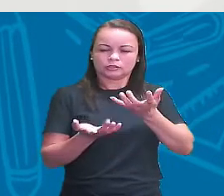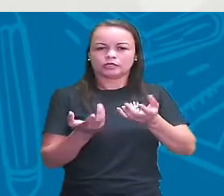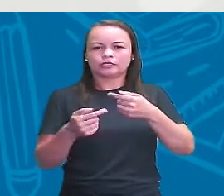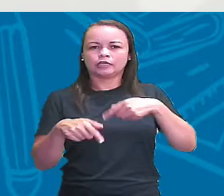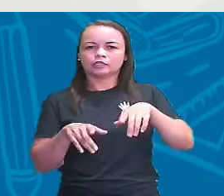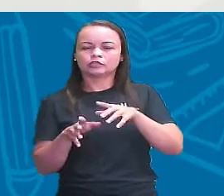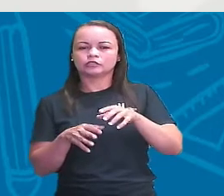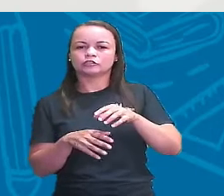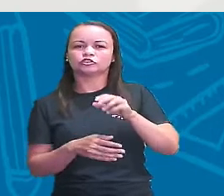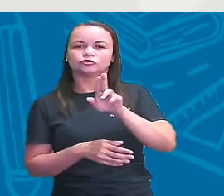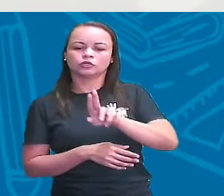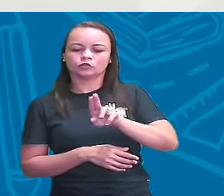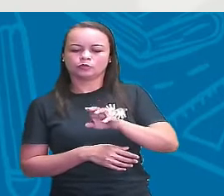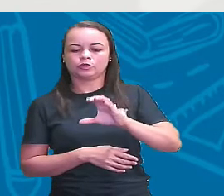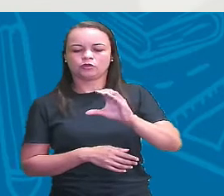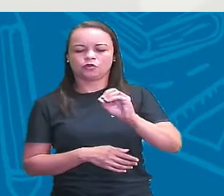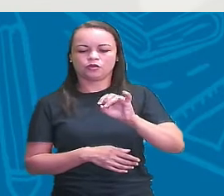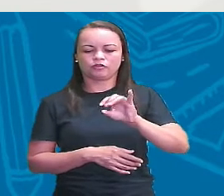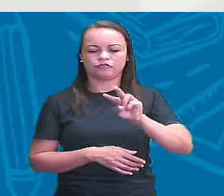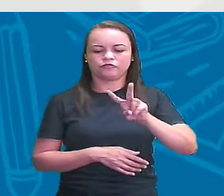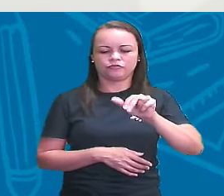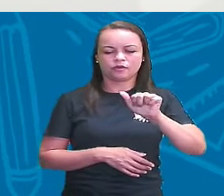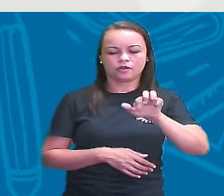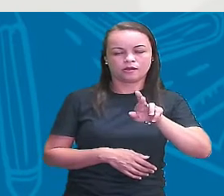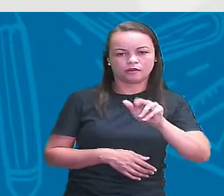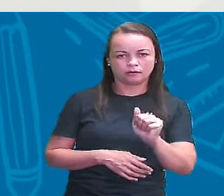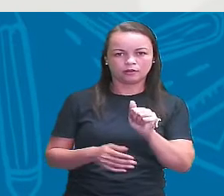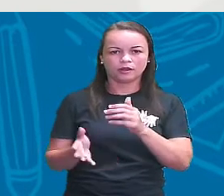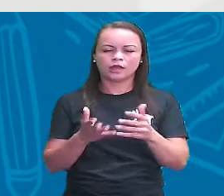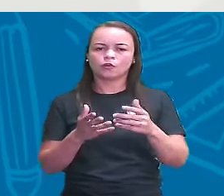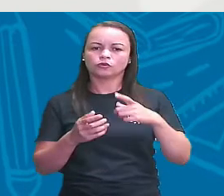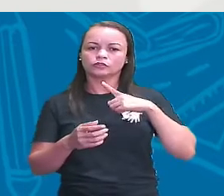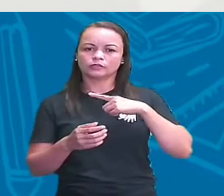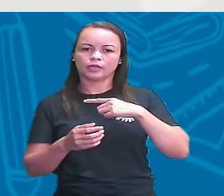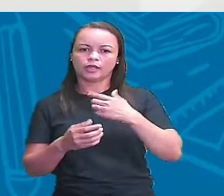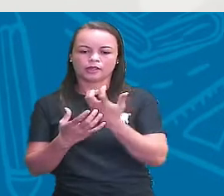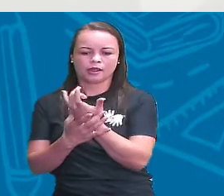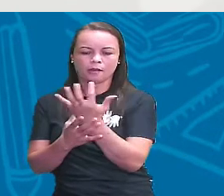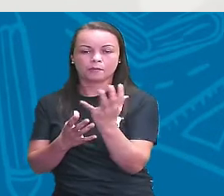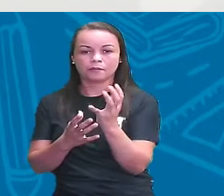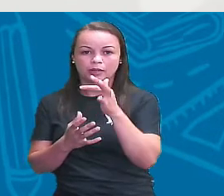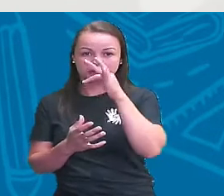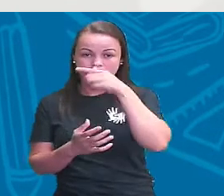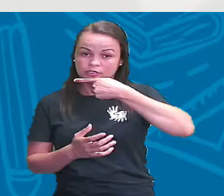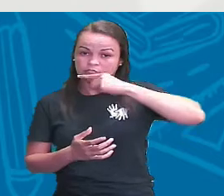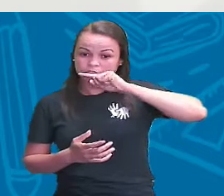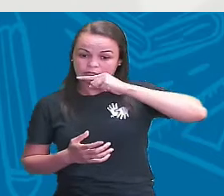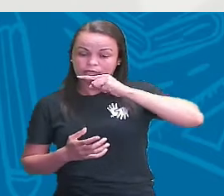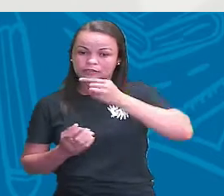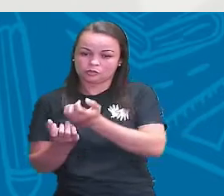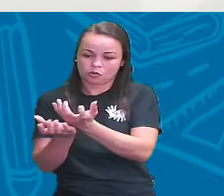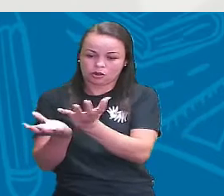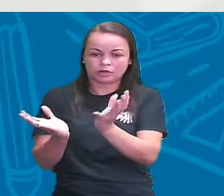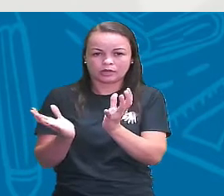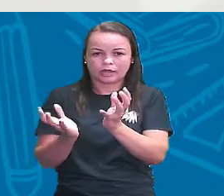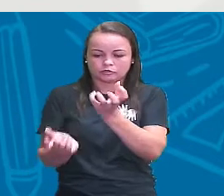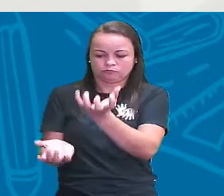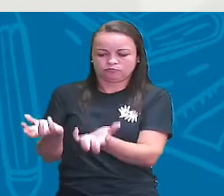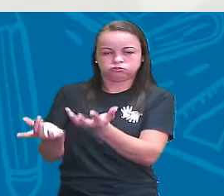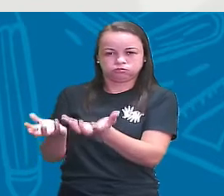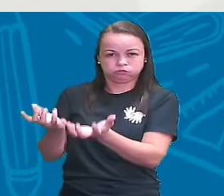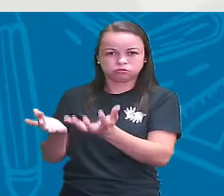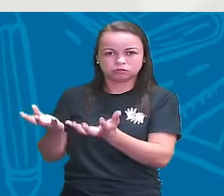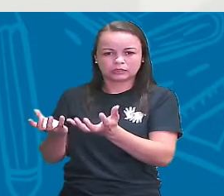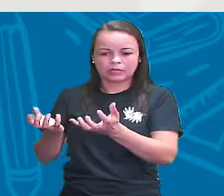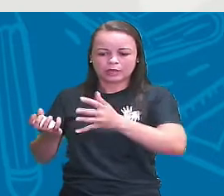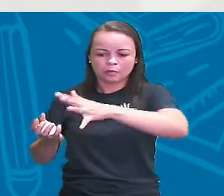coivara, né? Que quando se queima determinada área que está ali a plantação, vamos usar a cana-de-açúcar, porque a gente conhece, a gente queima ali aquela